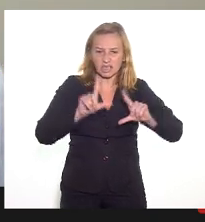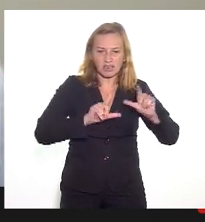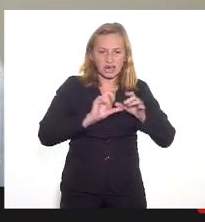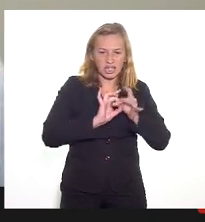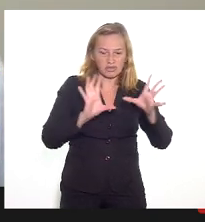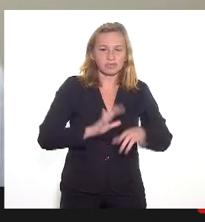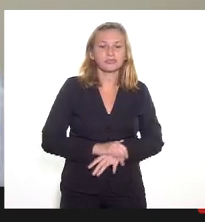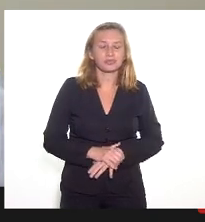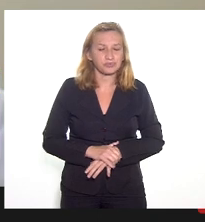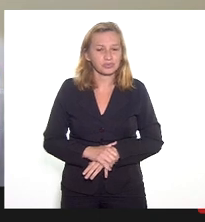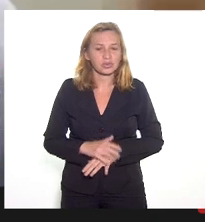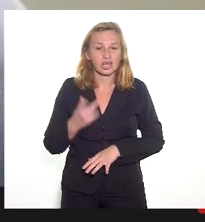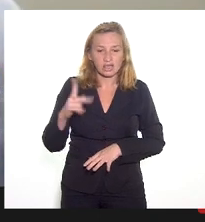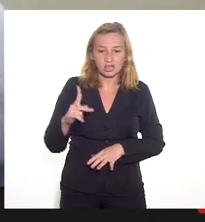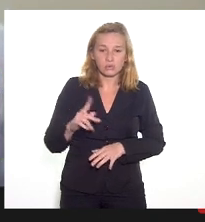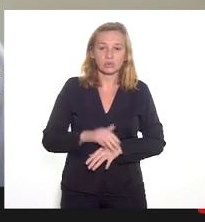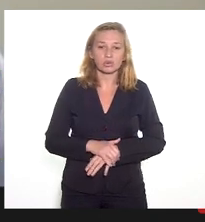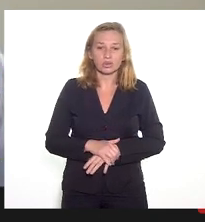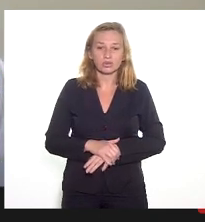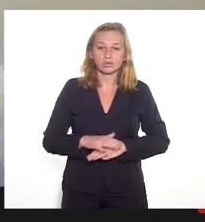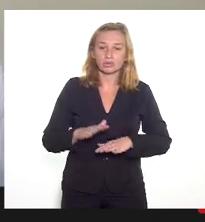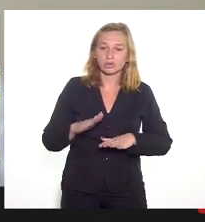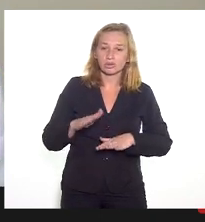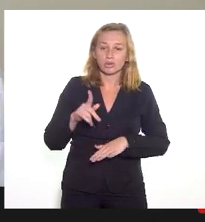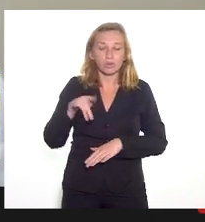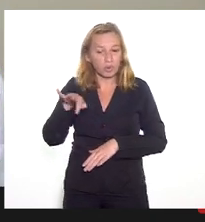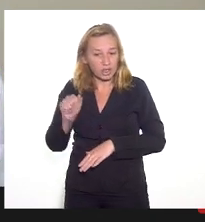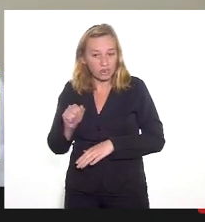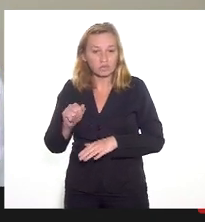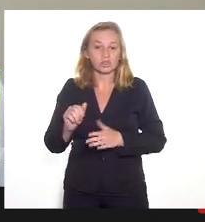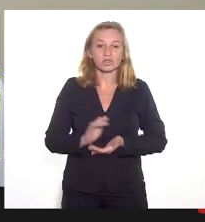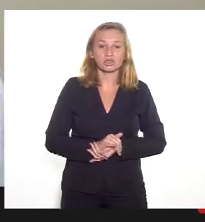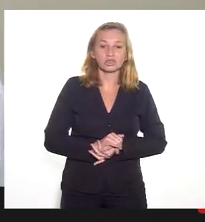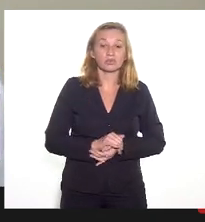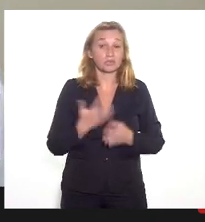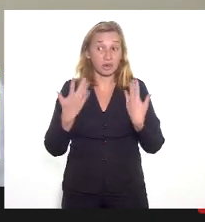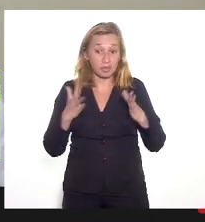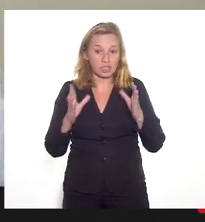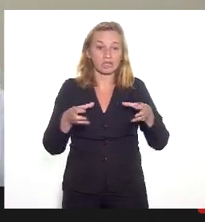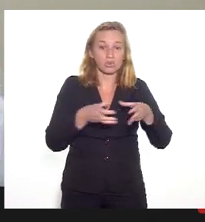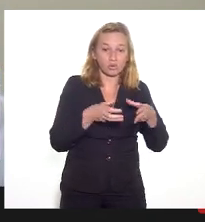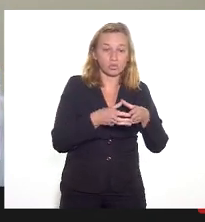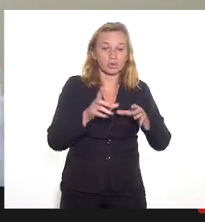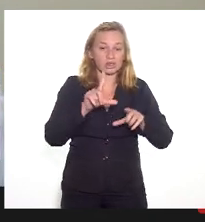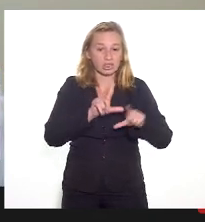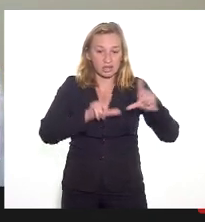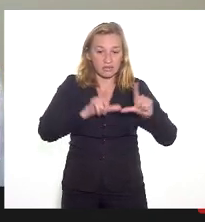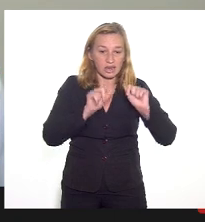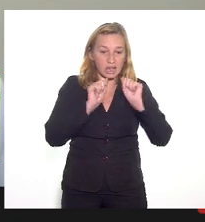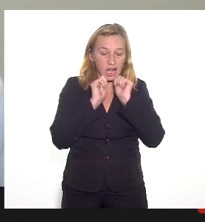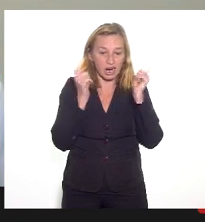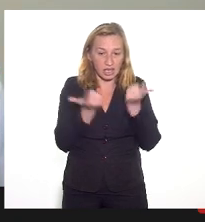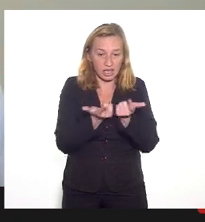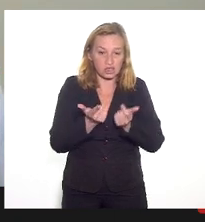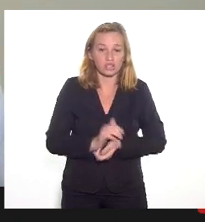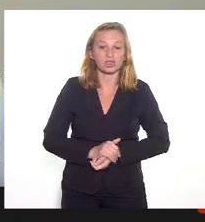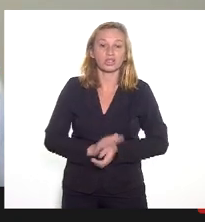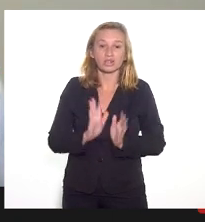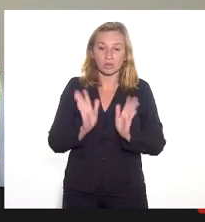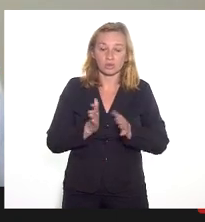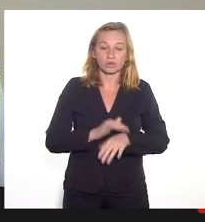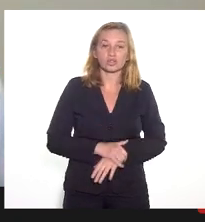diversificando a sua grade de programas, enfim. Portanto, cumprimentar a equipe da TV Alerj na figura do Luciano e a equipe que faz a cobertura